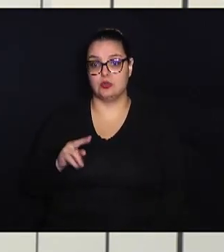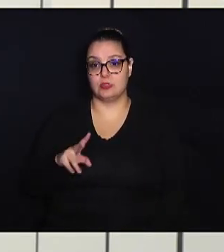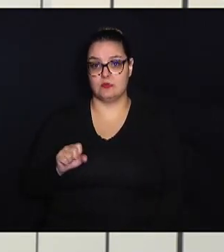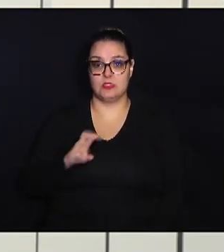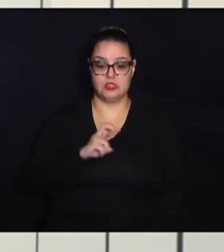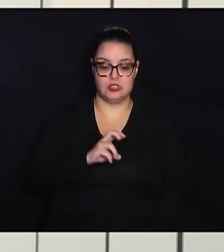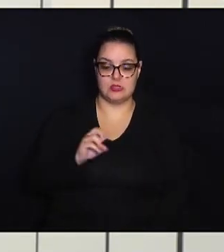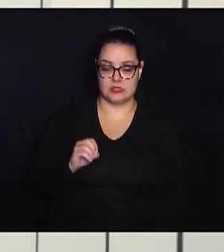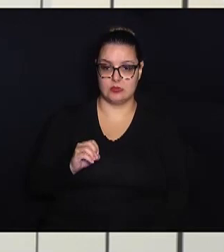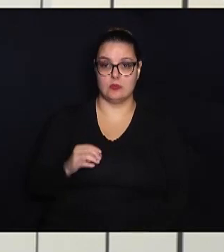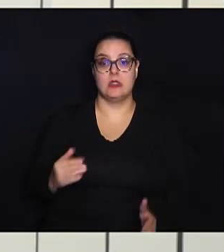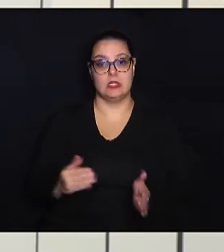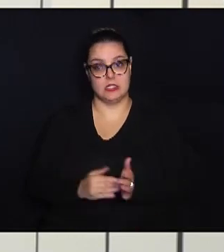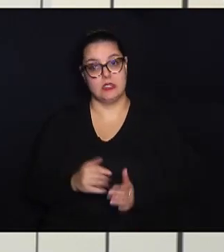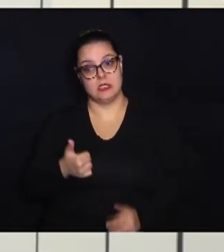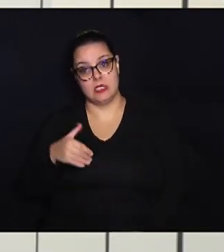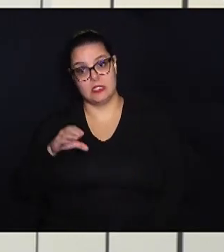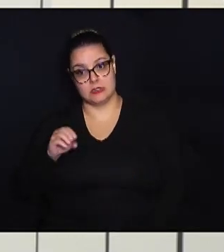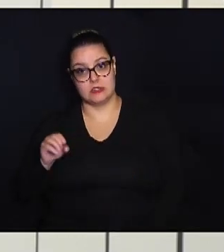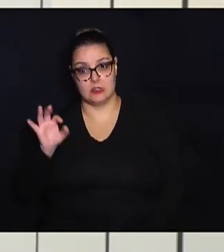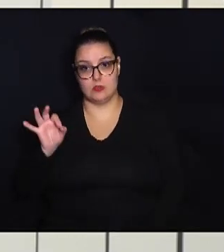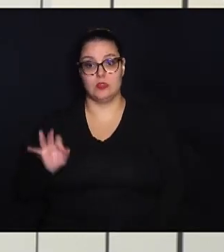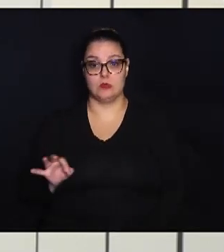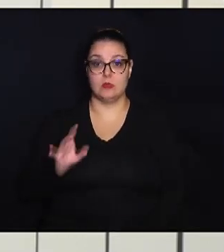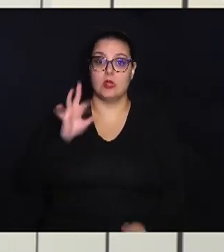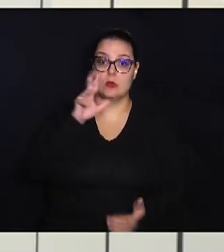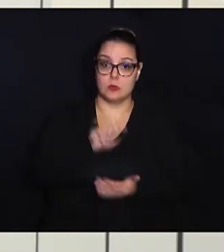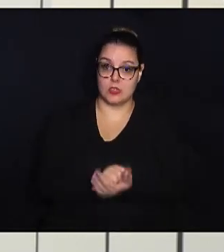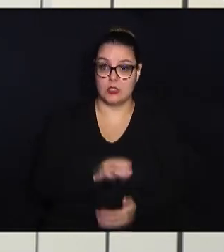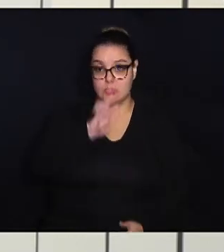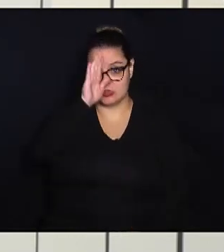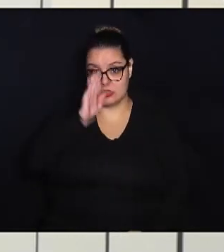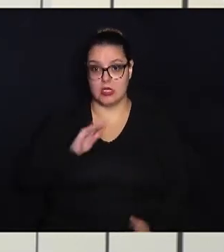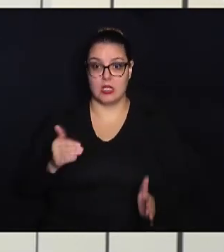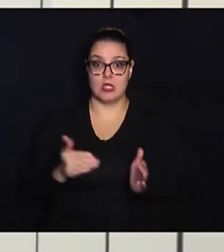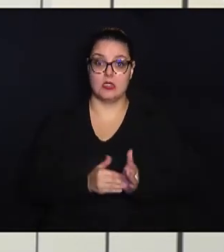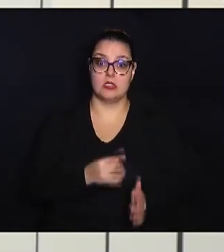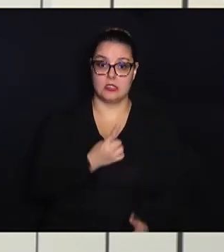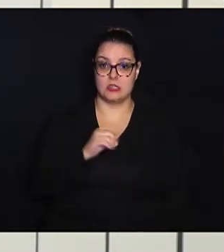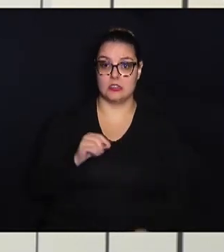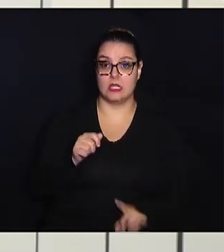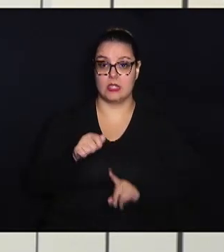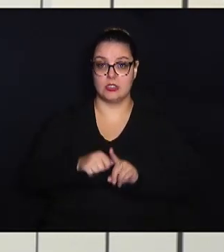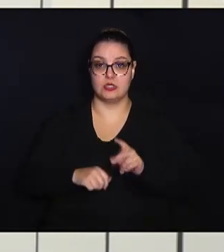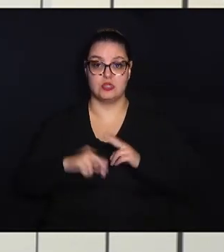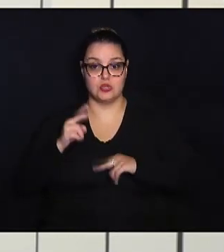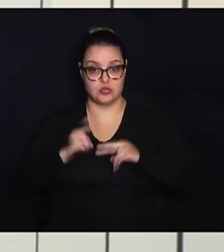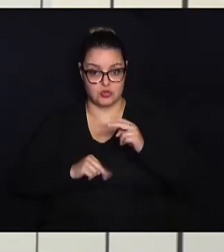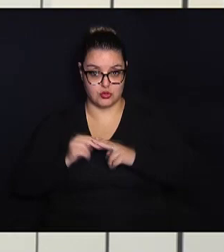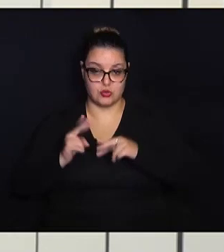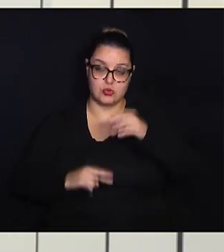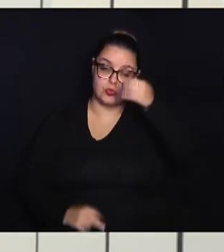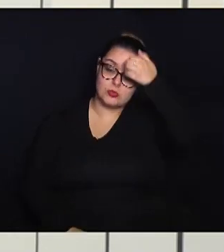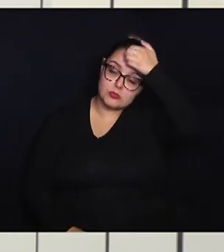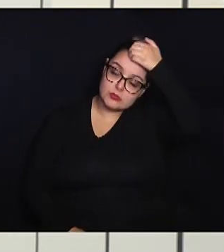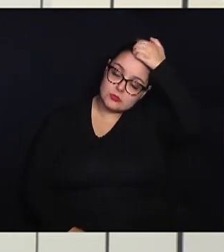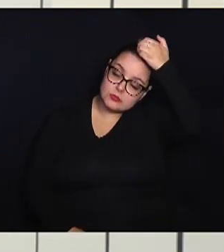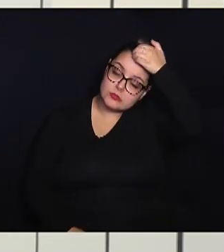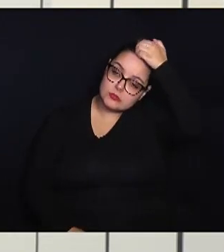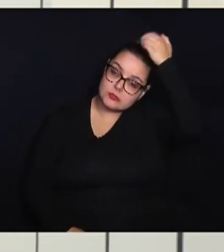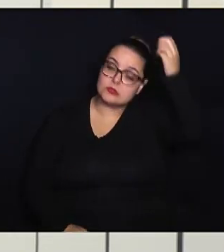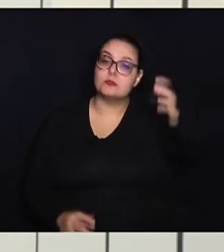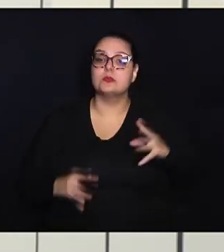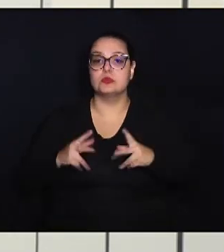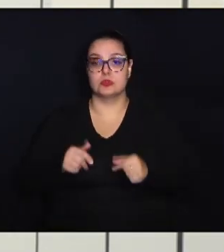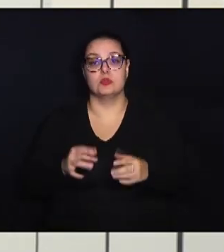e 100% as inscrições São gratuitas e vão até o dia 10 de junho todos os critérios para concessão de